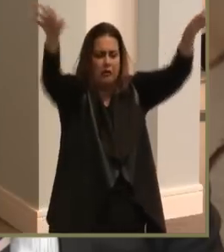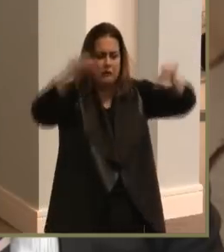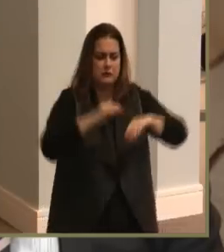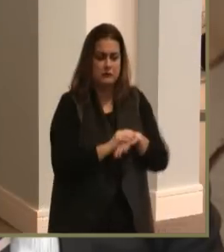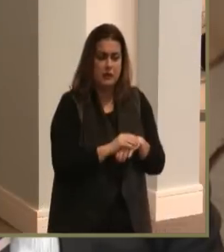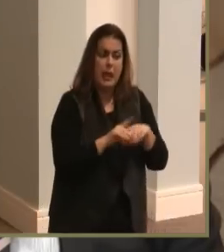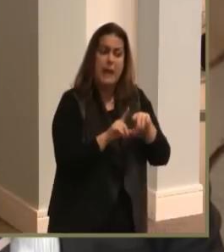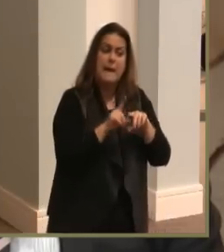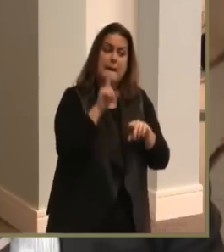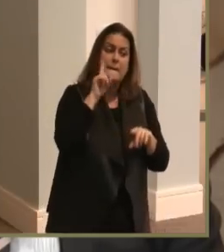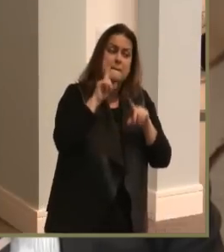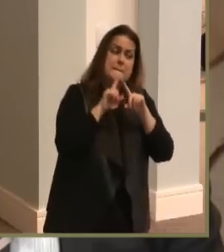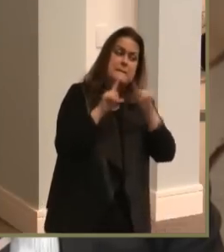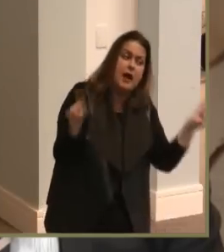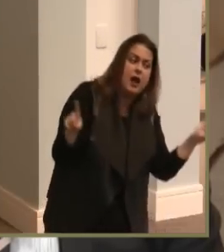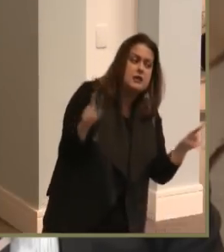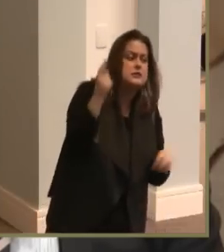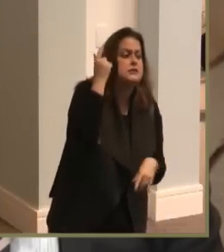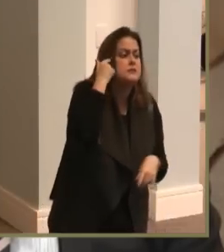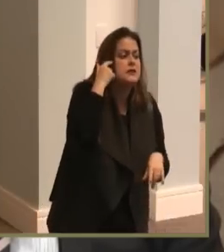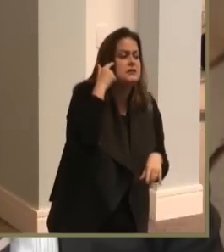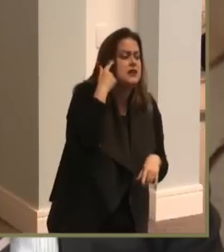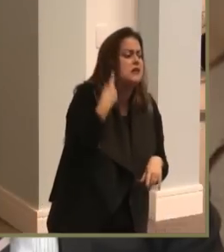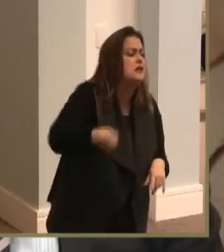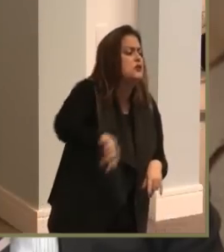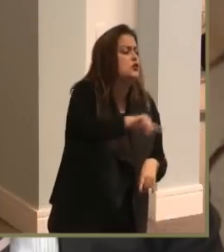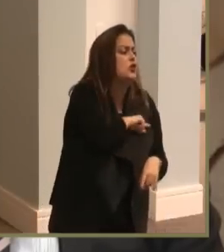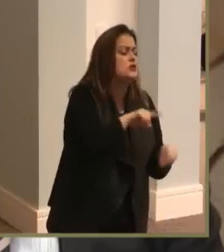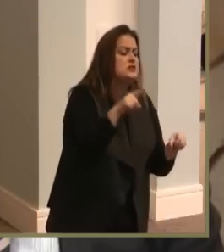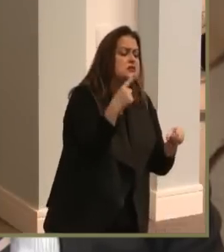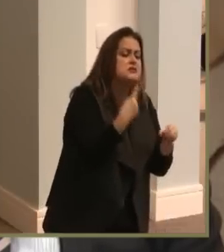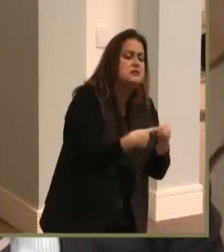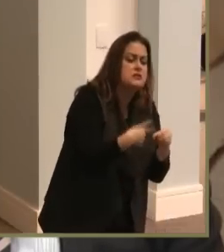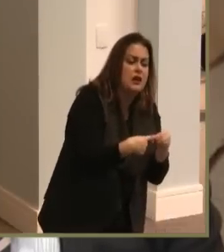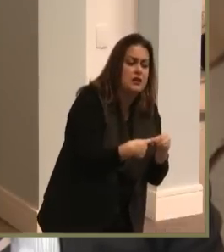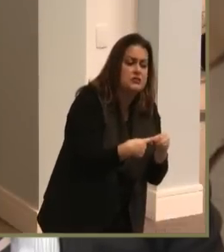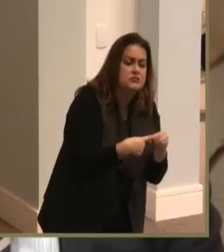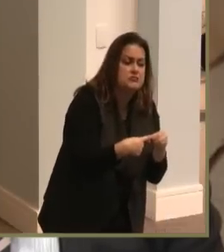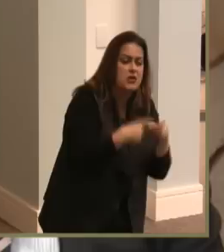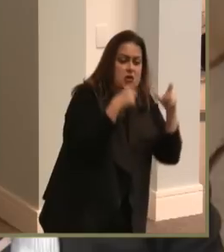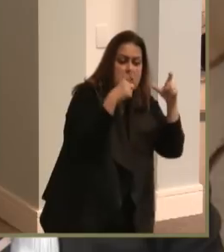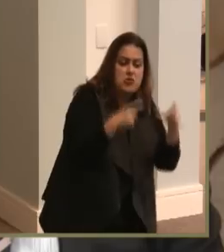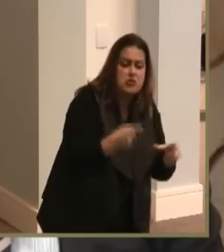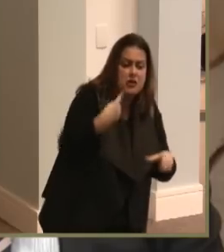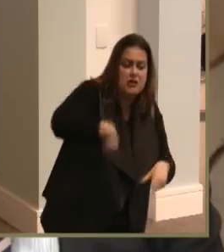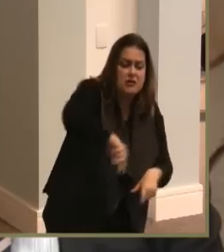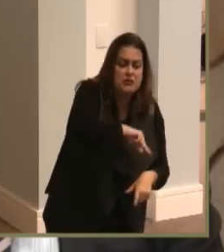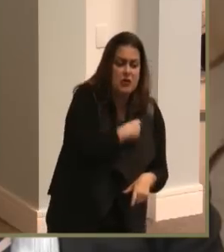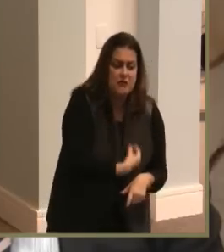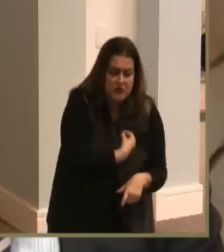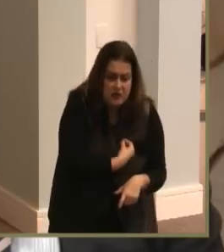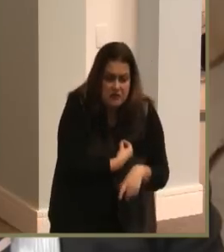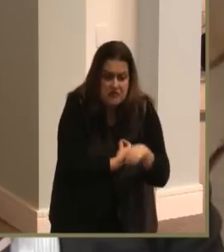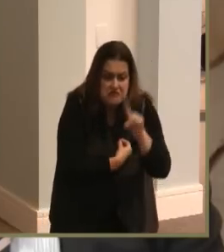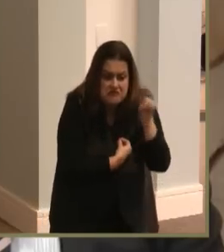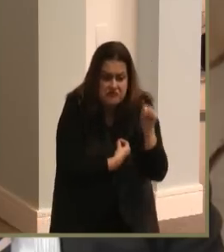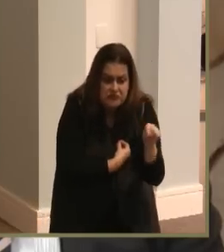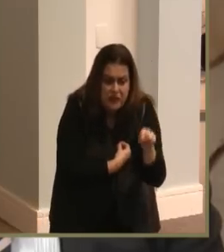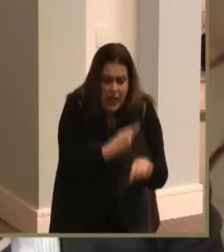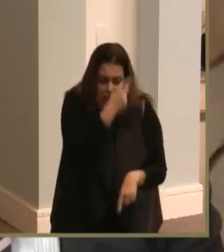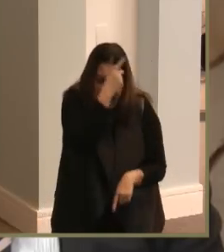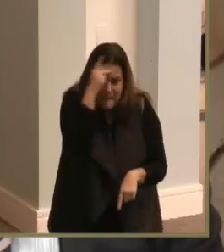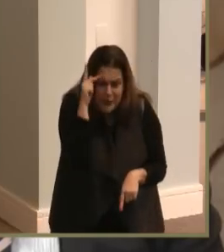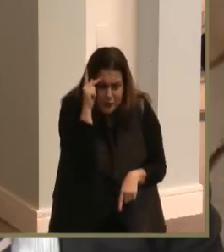eu gostaria de refletir com você, e nossa cidade? O lugar que nós vivemos, que nós moramos, aquela pessoa que